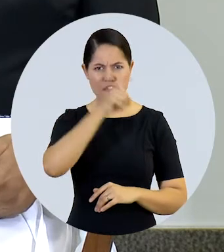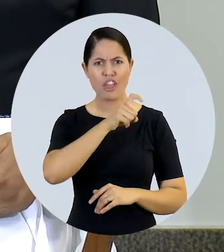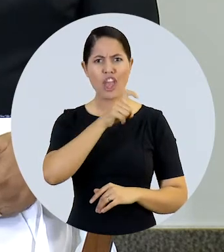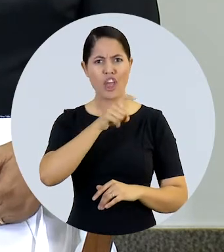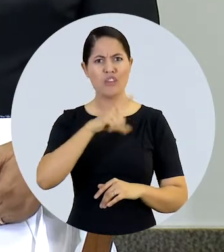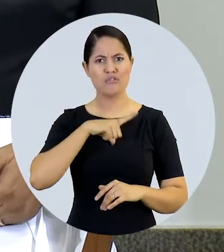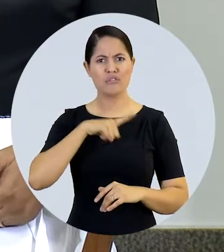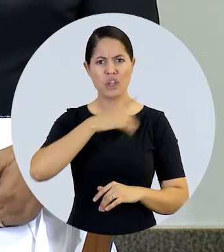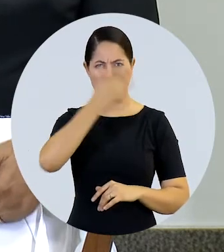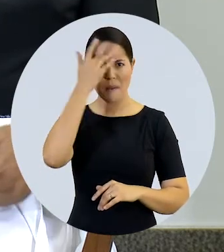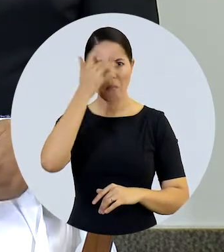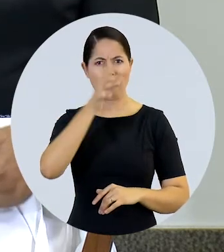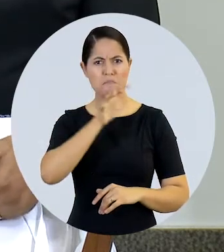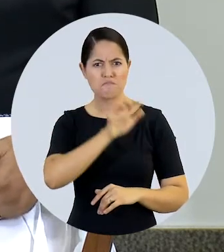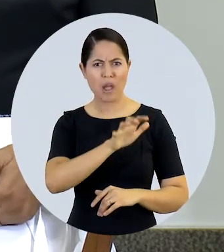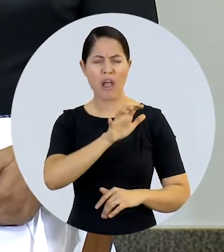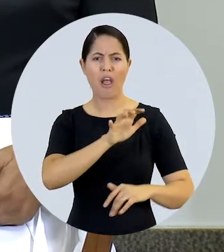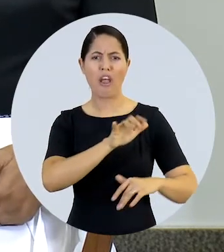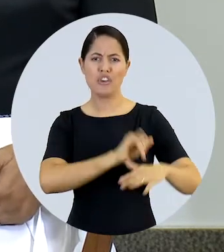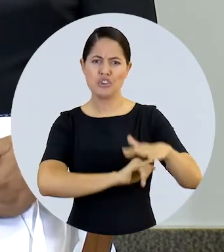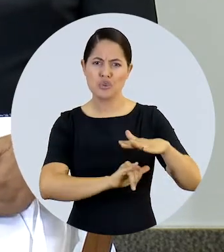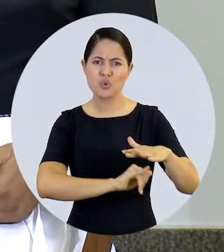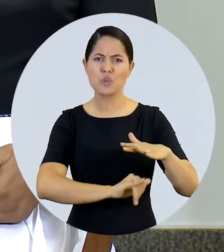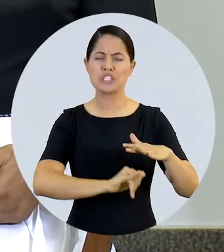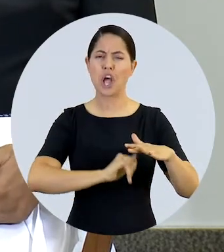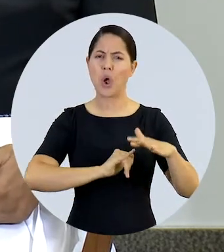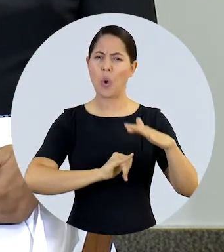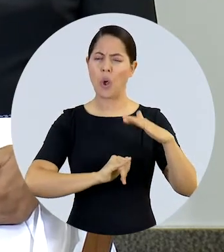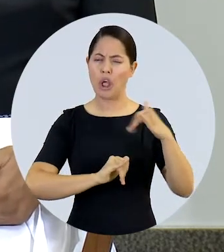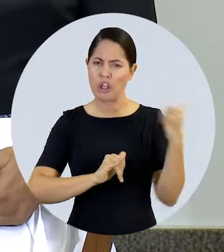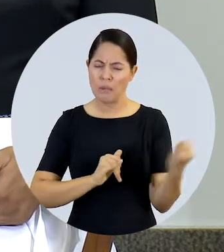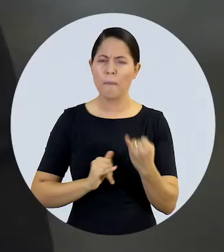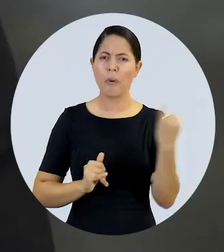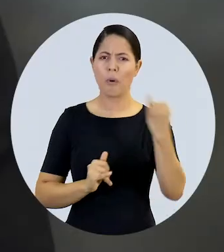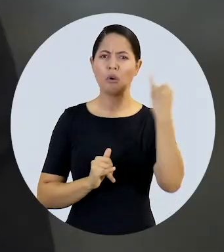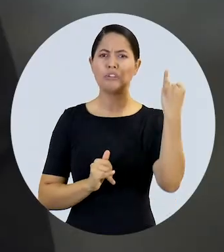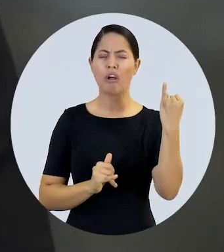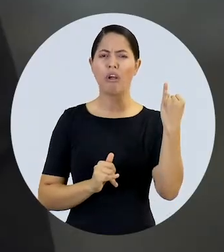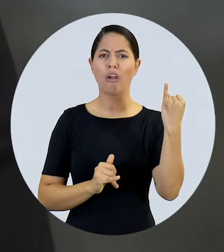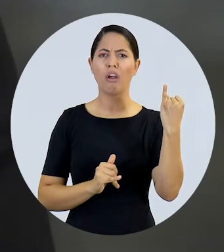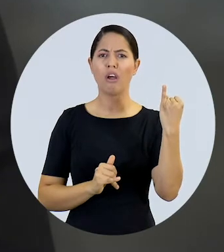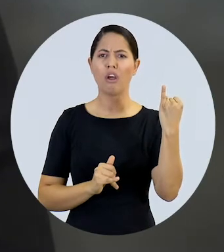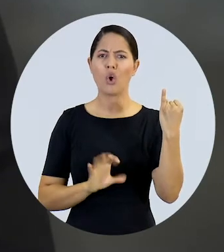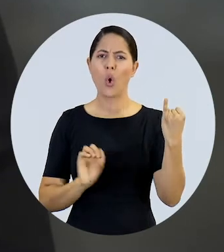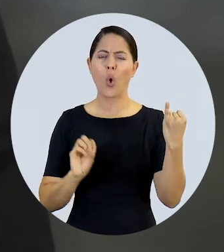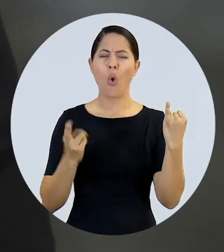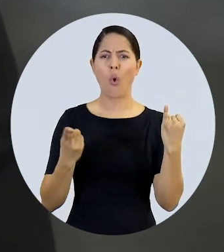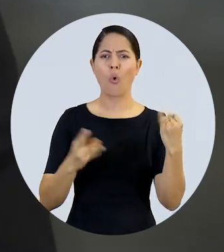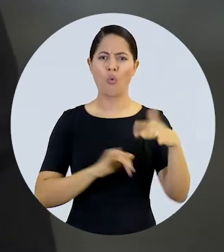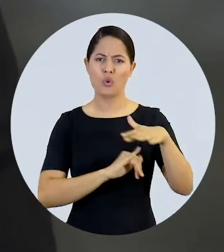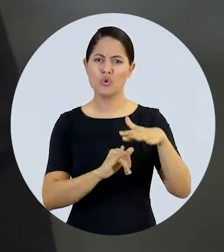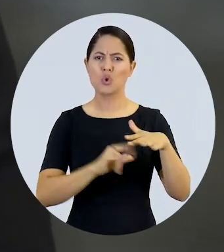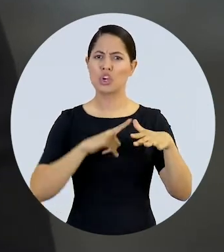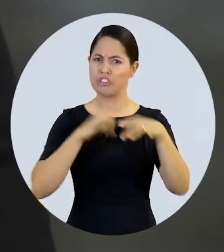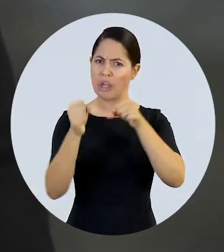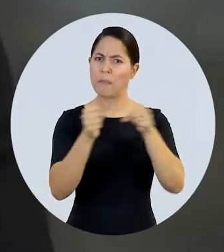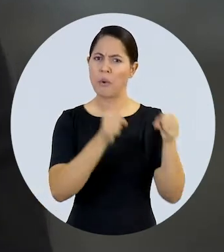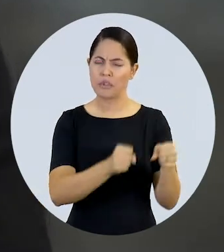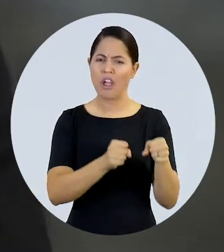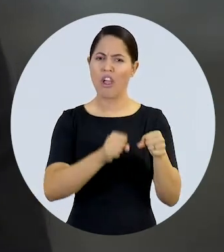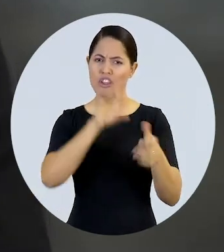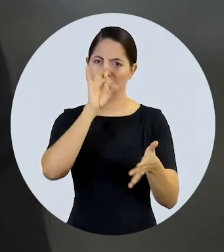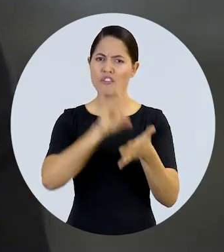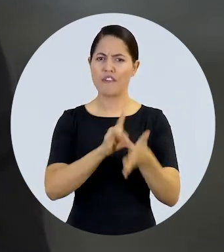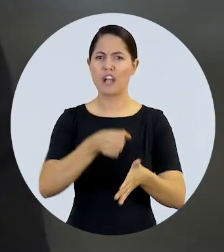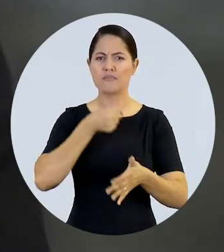A coisa mais difícil é uma instituição de renome ou uma instituição de